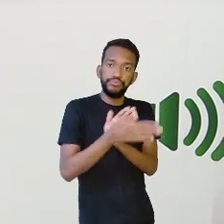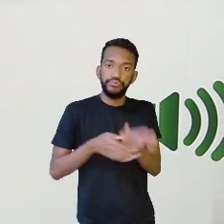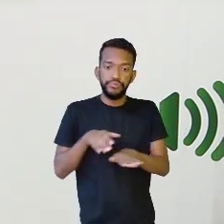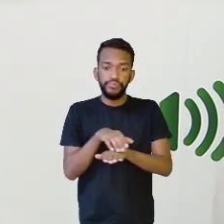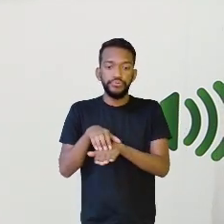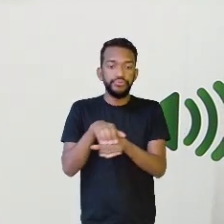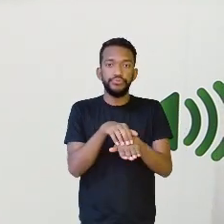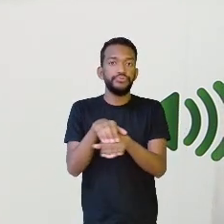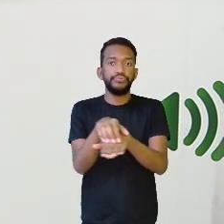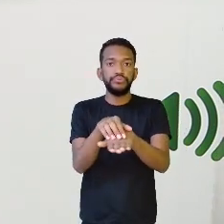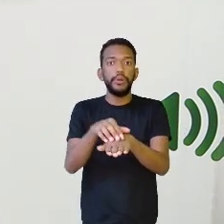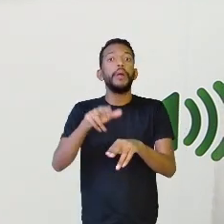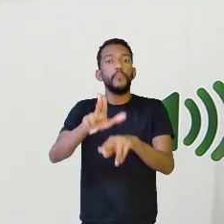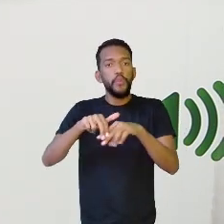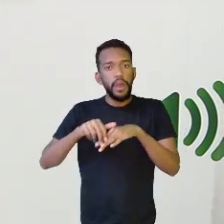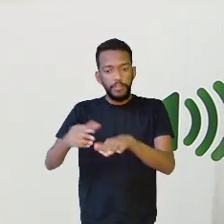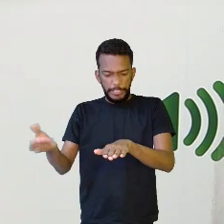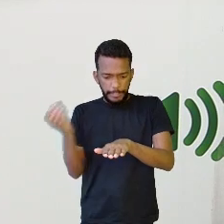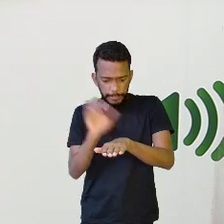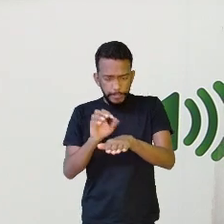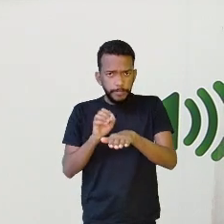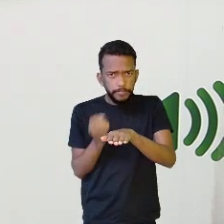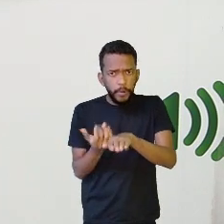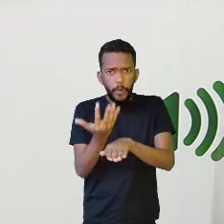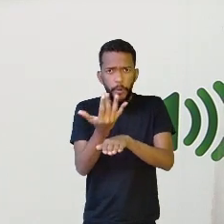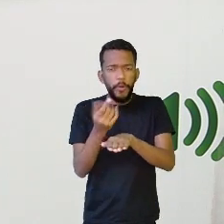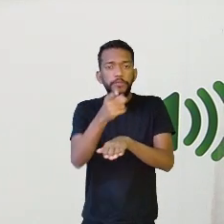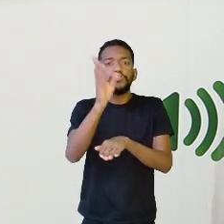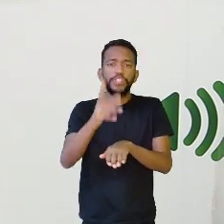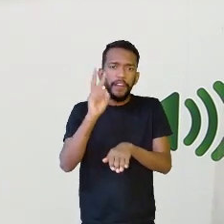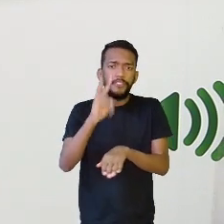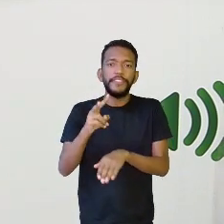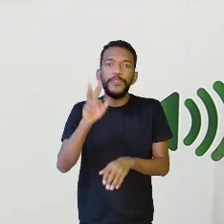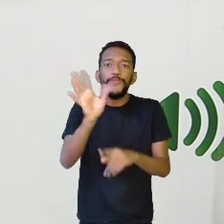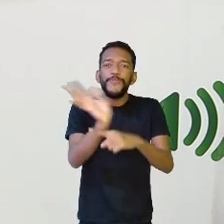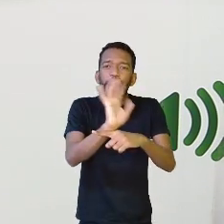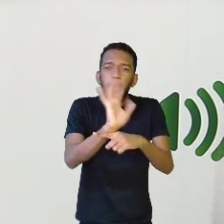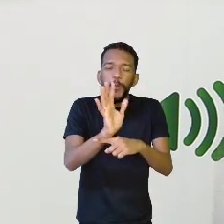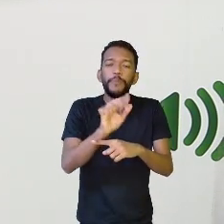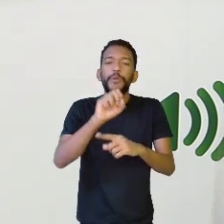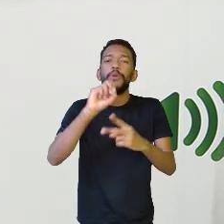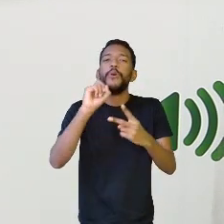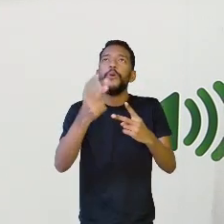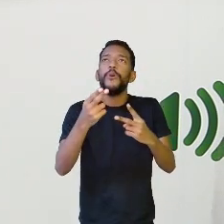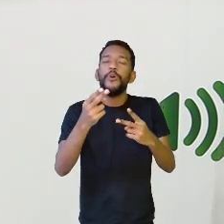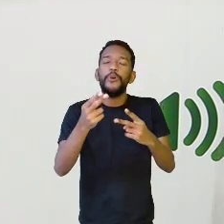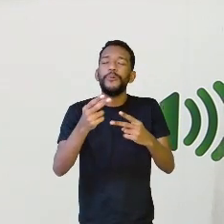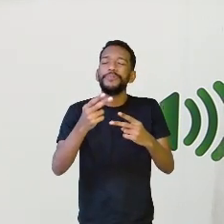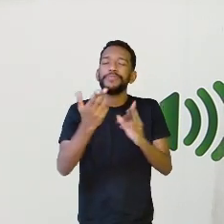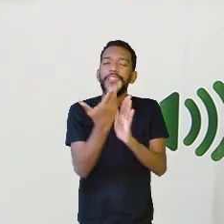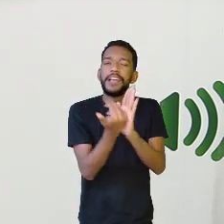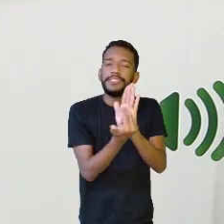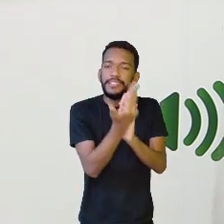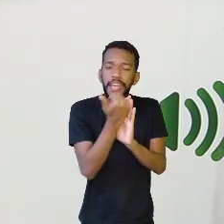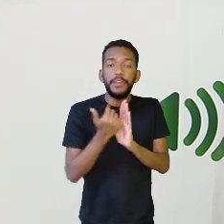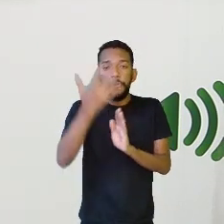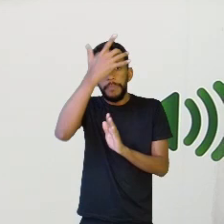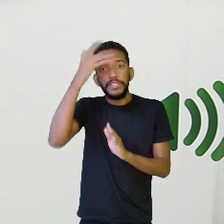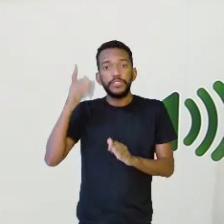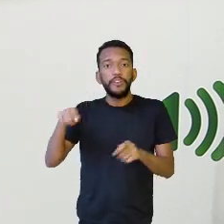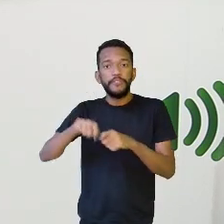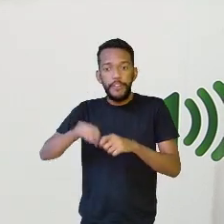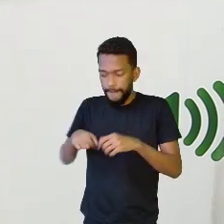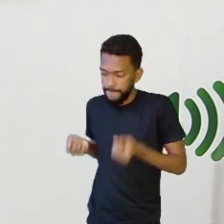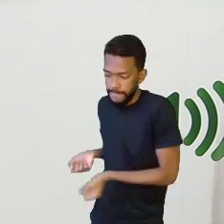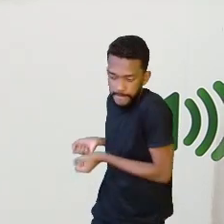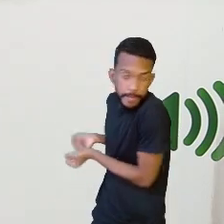com combustão? Pois é, nunca viram em nenhum filme antigo, desenho animado, aquelas pessoas que